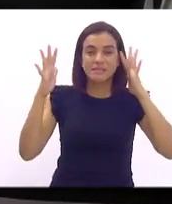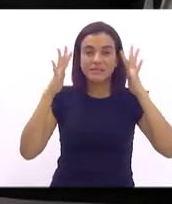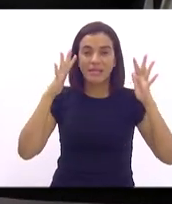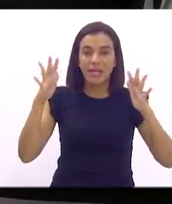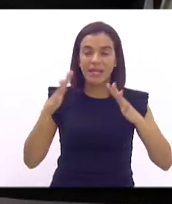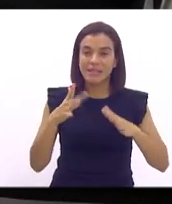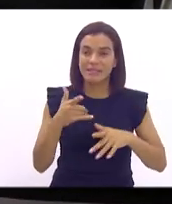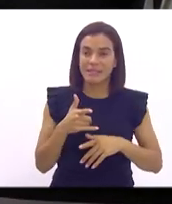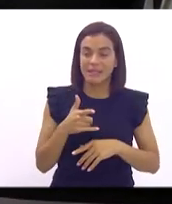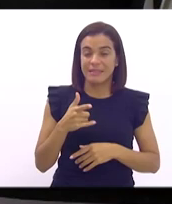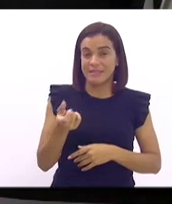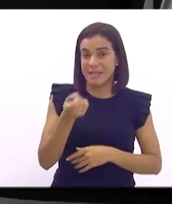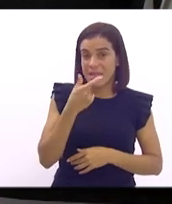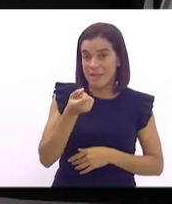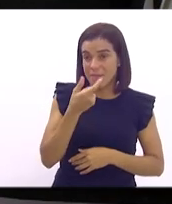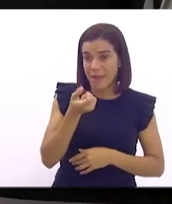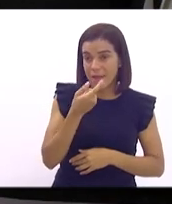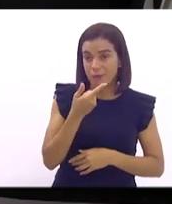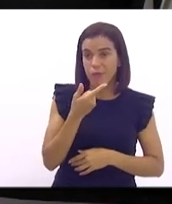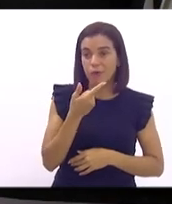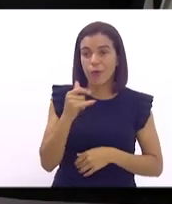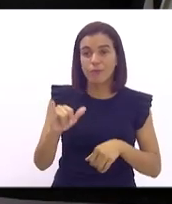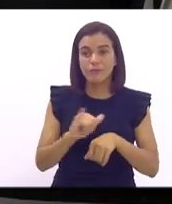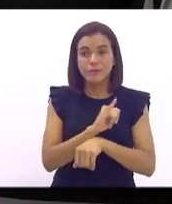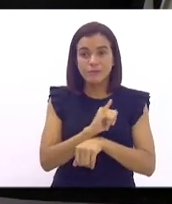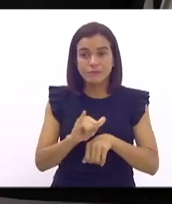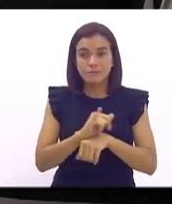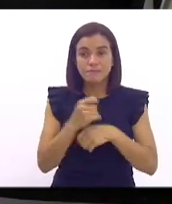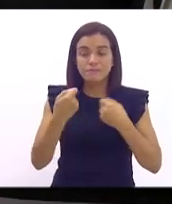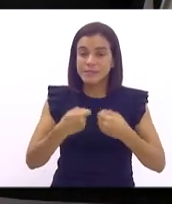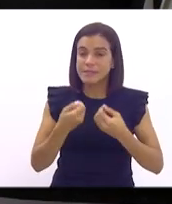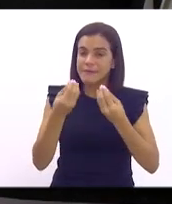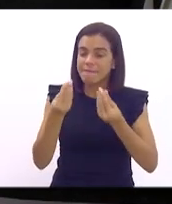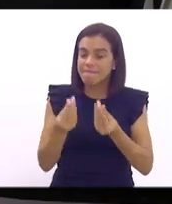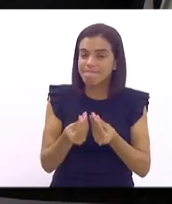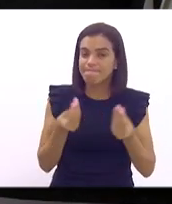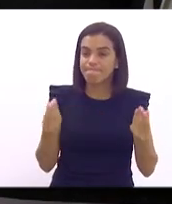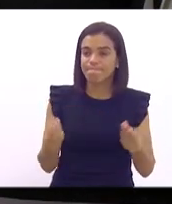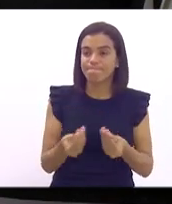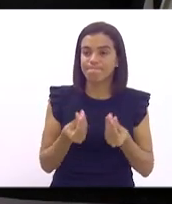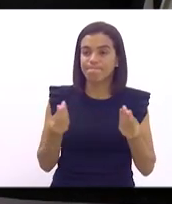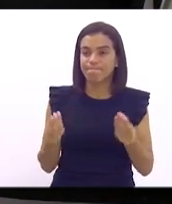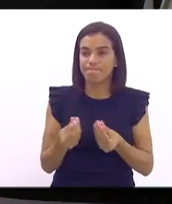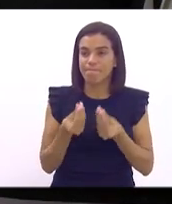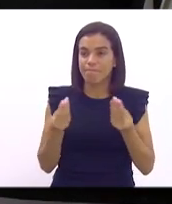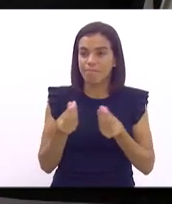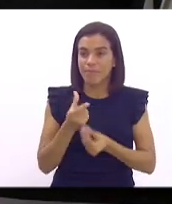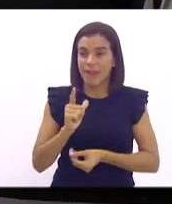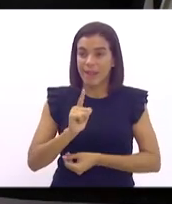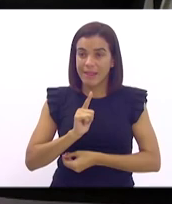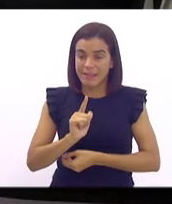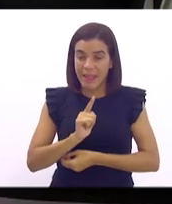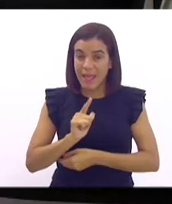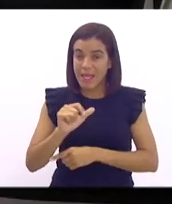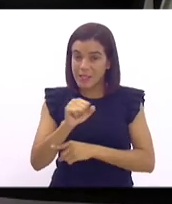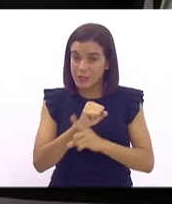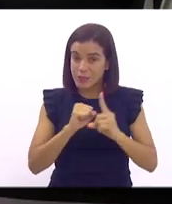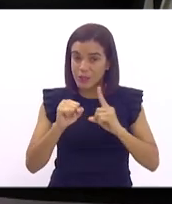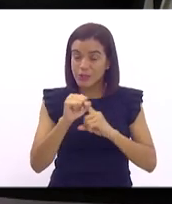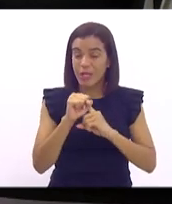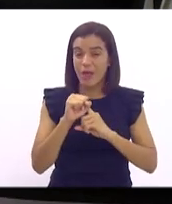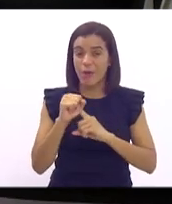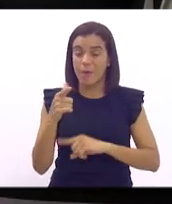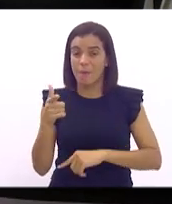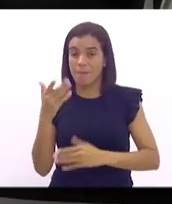psiquiátrica, medicamentosa, como uma coisa que tem que ser vista com muita delicadeza. Né? Existe muito de social, de